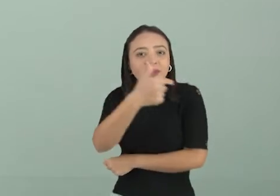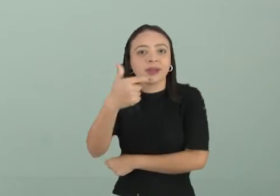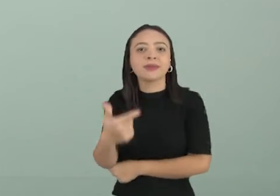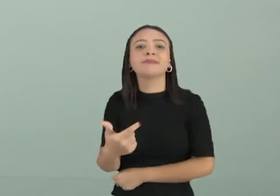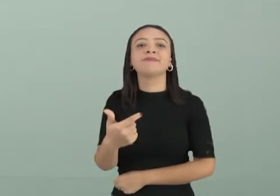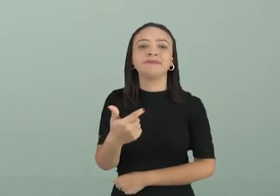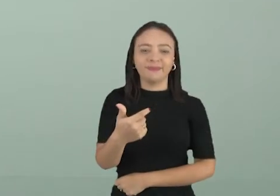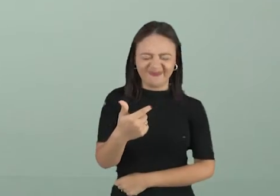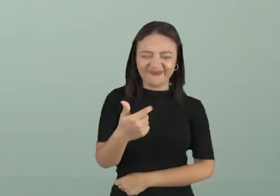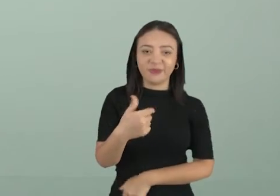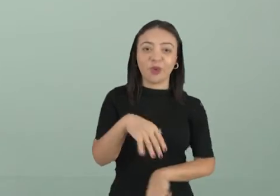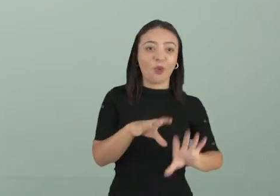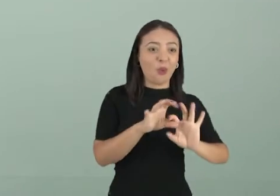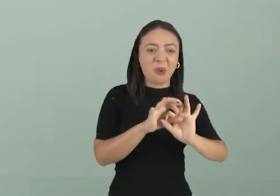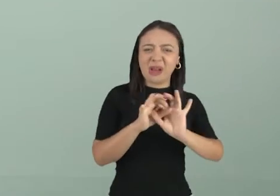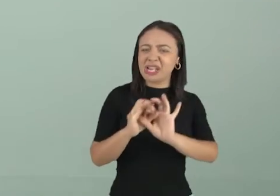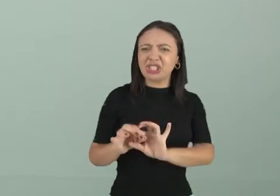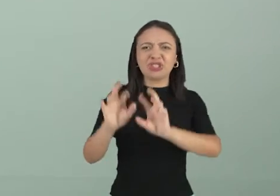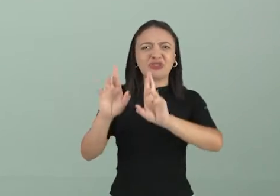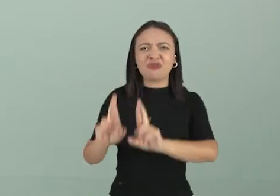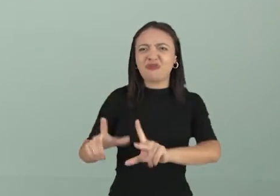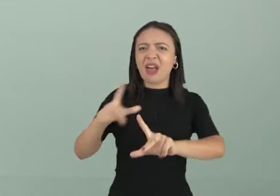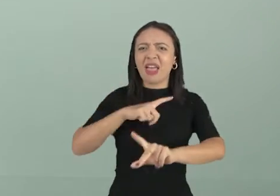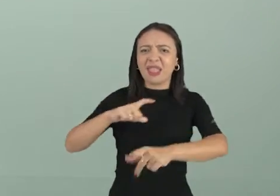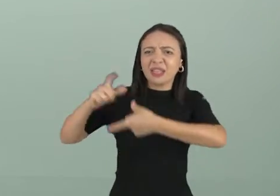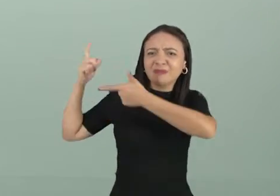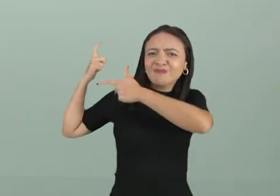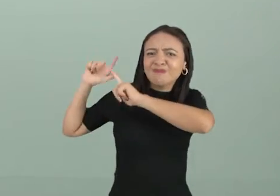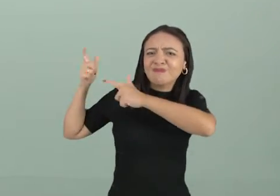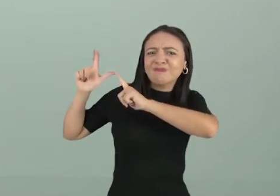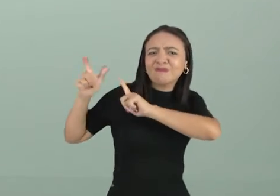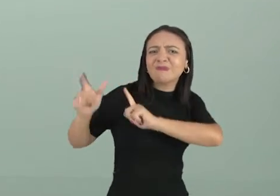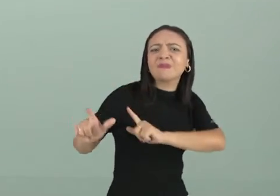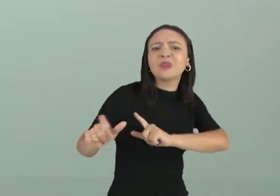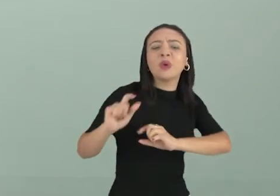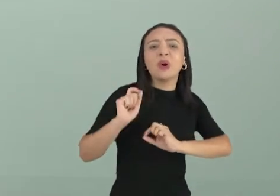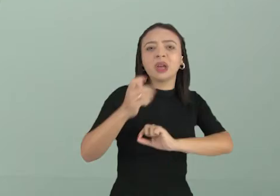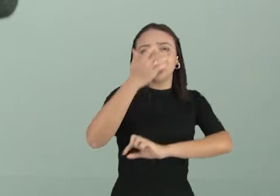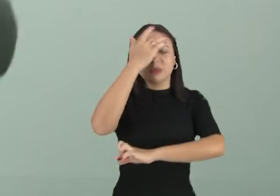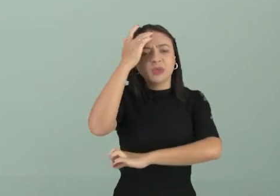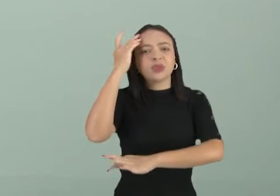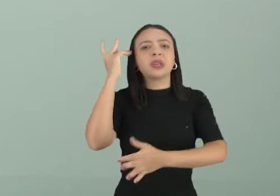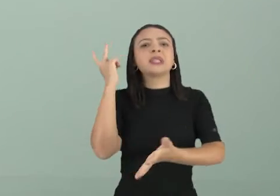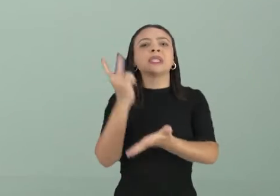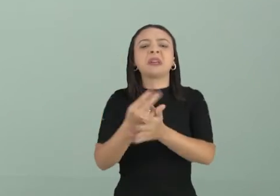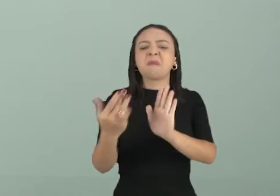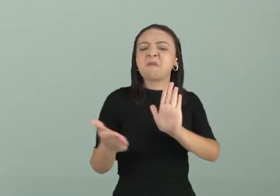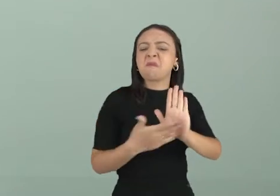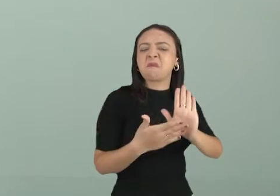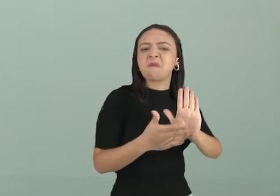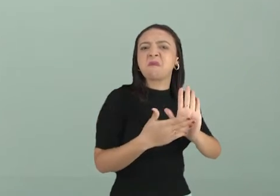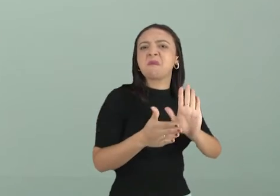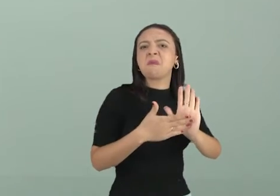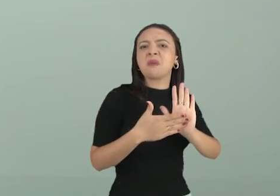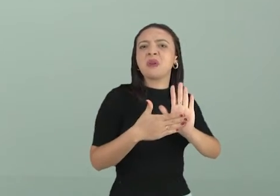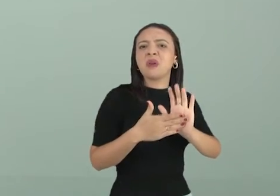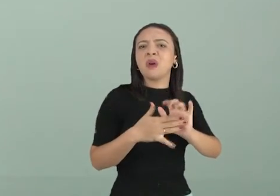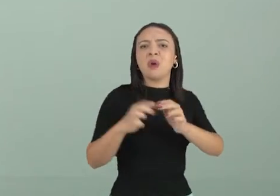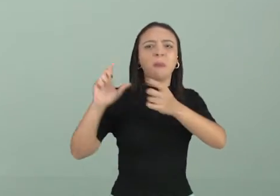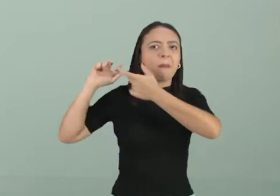1922, num contexto totalmente tradicional, em que as pessoas pregavam muito por isso, né?